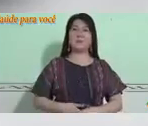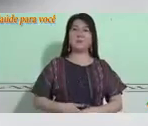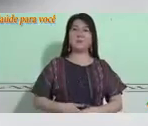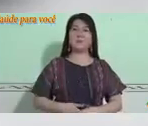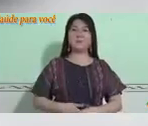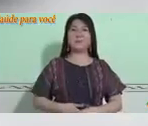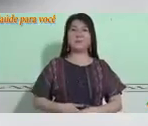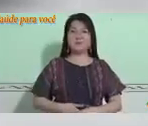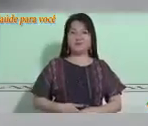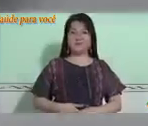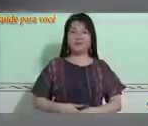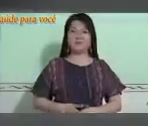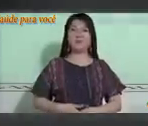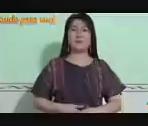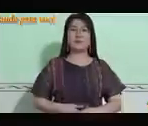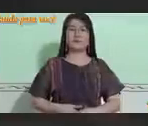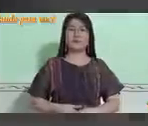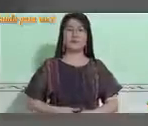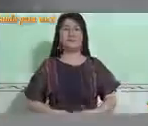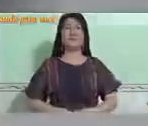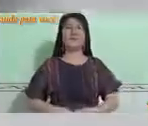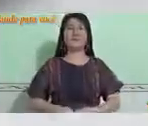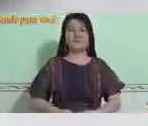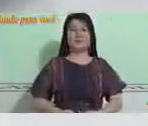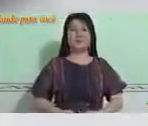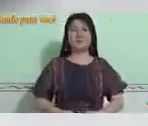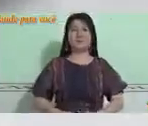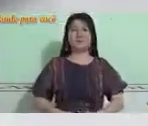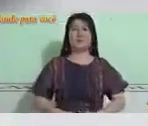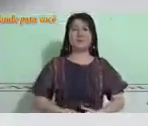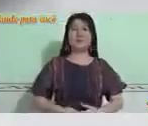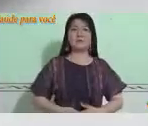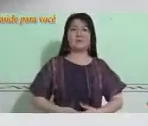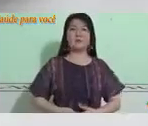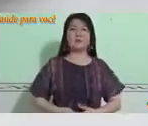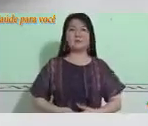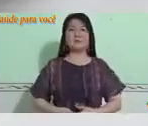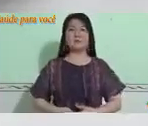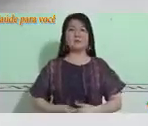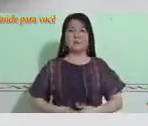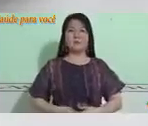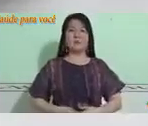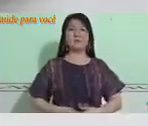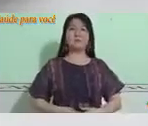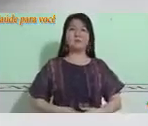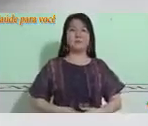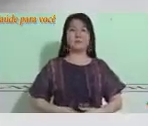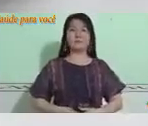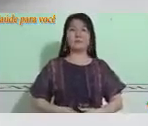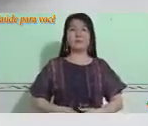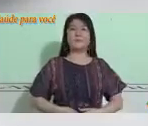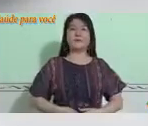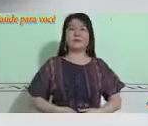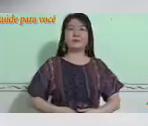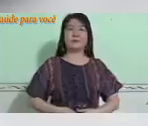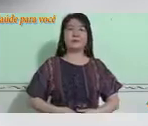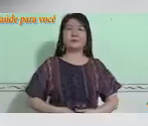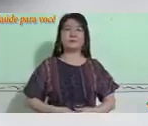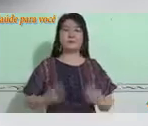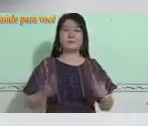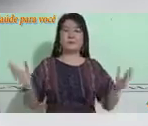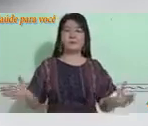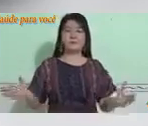artérias e músculos essenciais à vida, no entanto, é comum não haver complicações, mesmo em casos